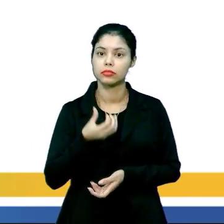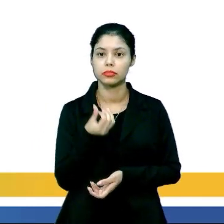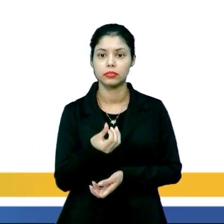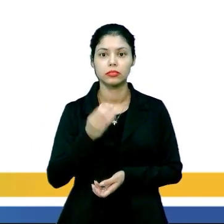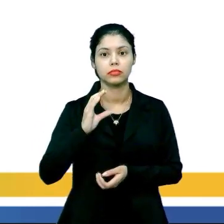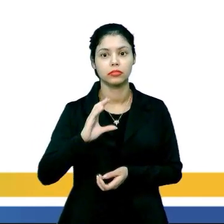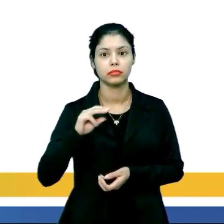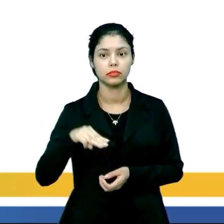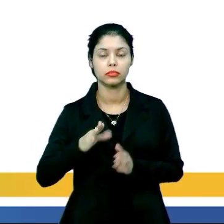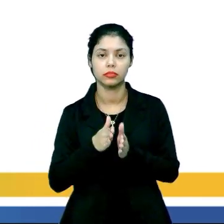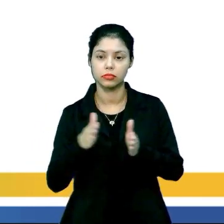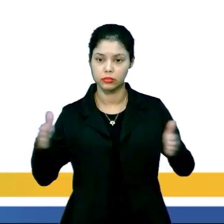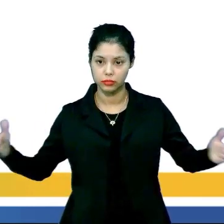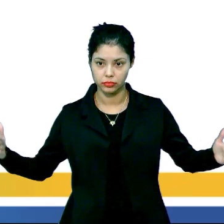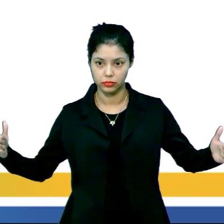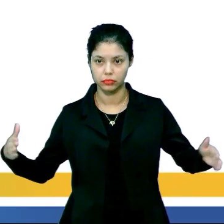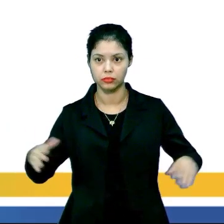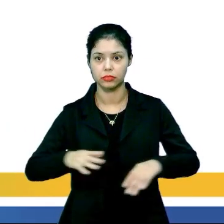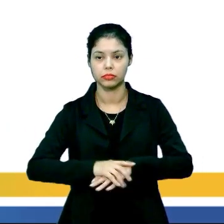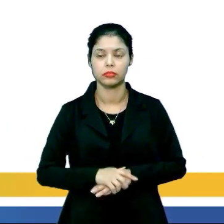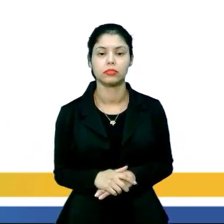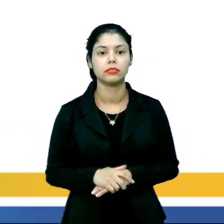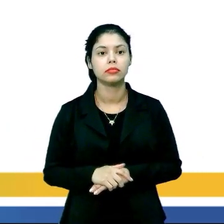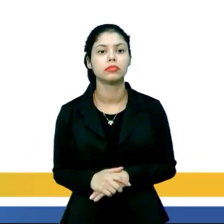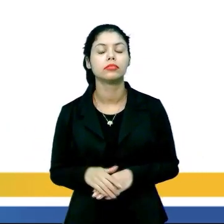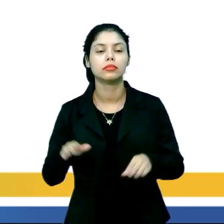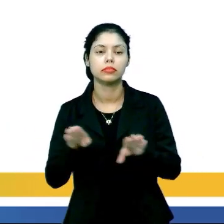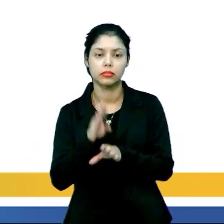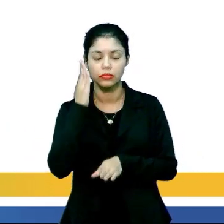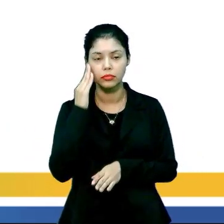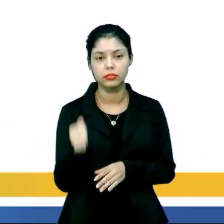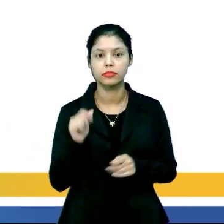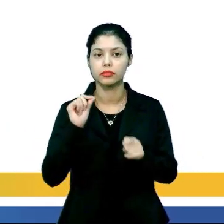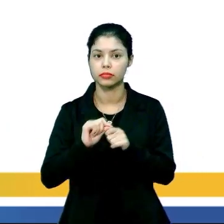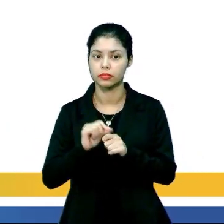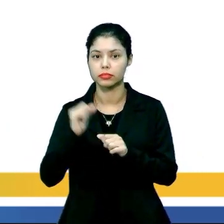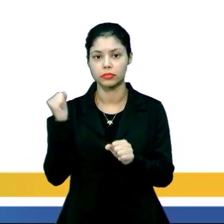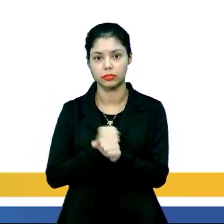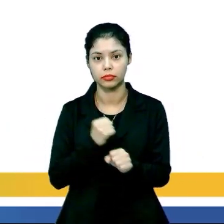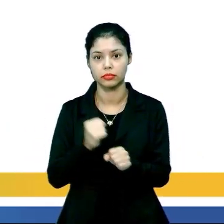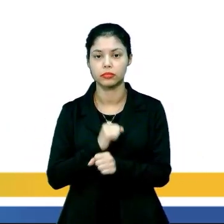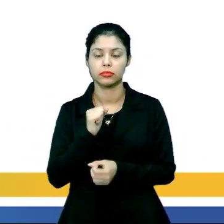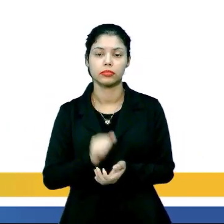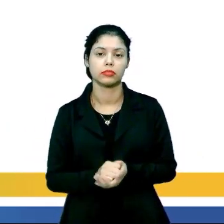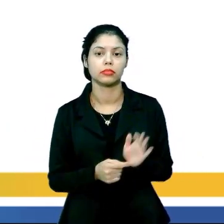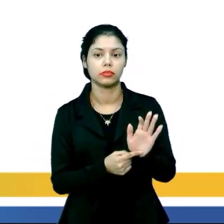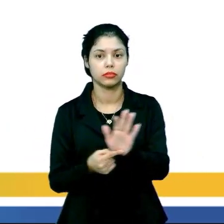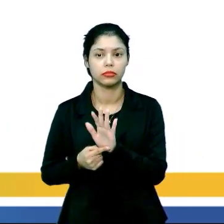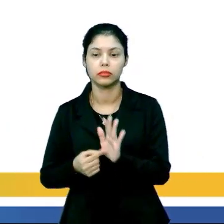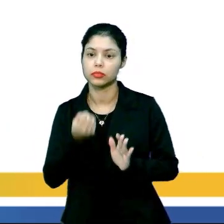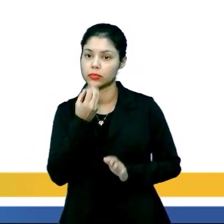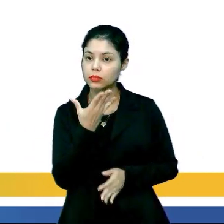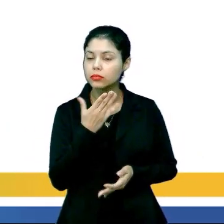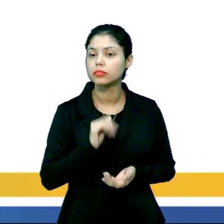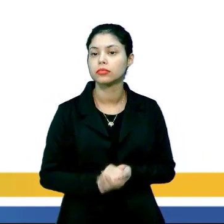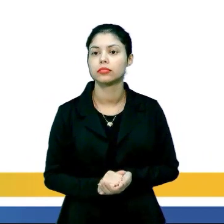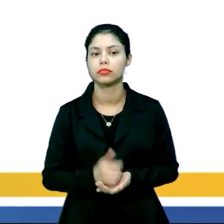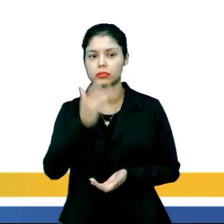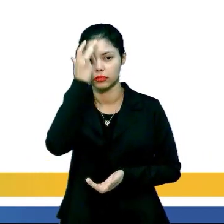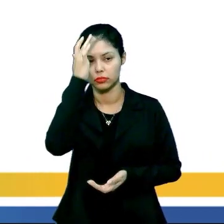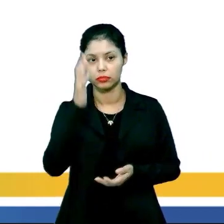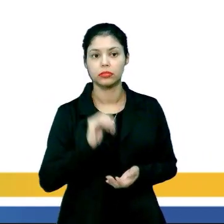e 1,6 centímetros de largura. Eles sabem que os fabricantes de refrigeradores indicam que, para